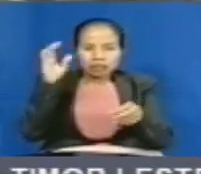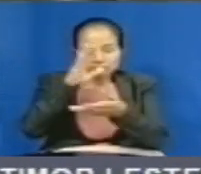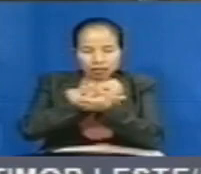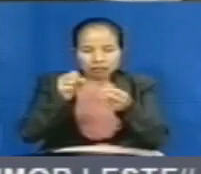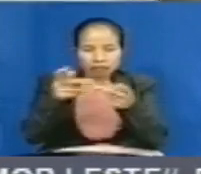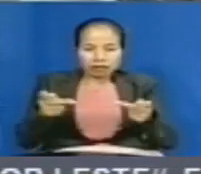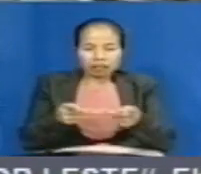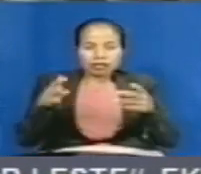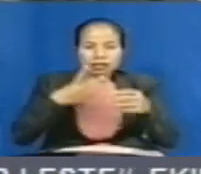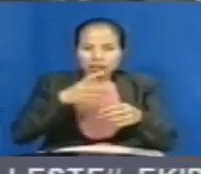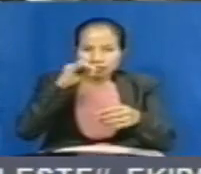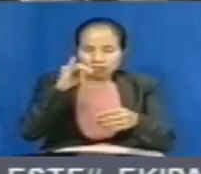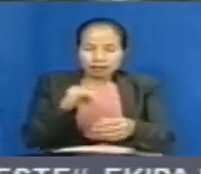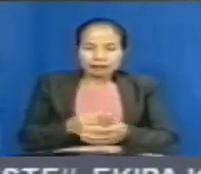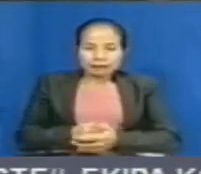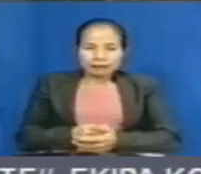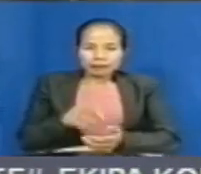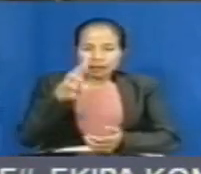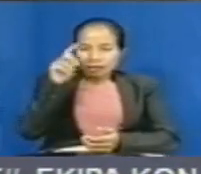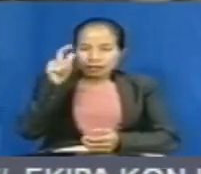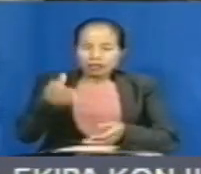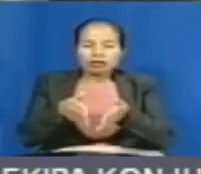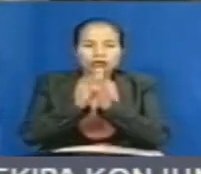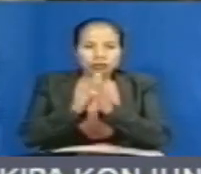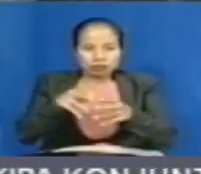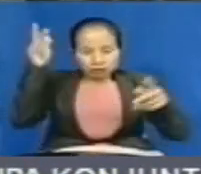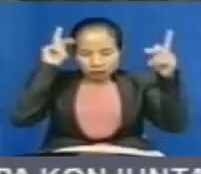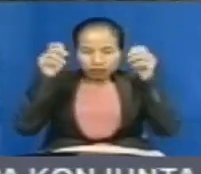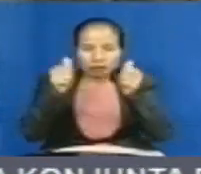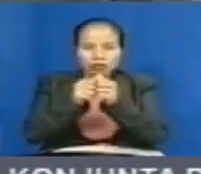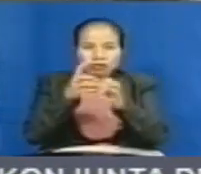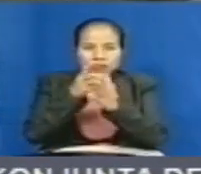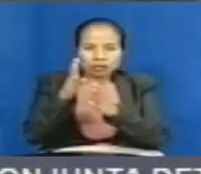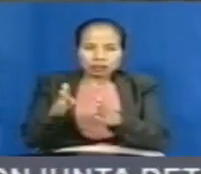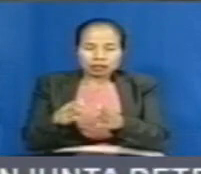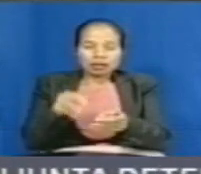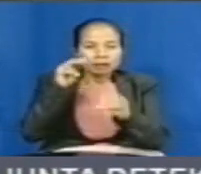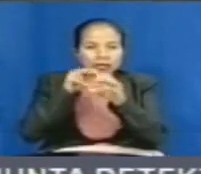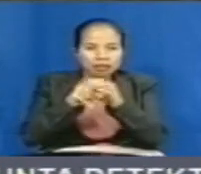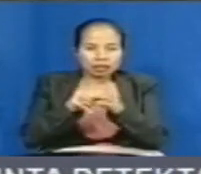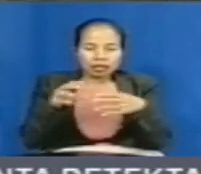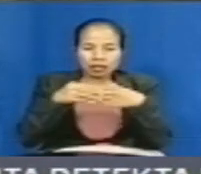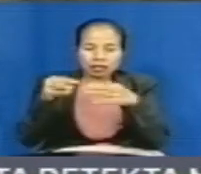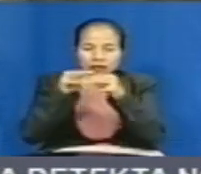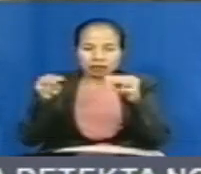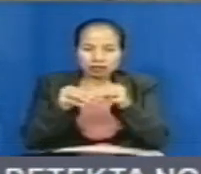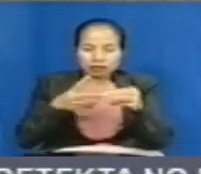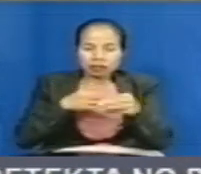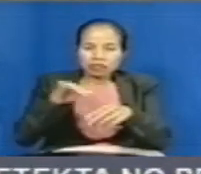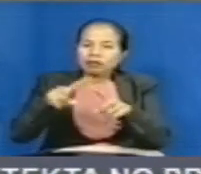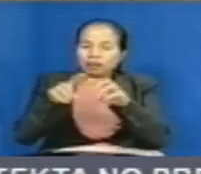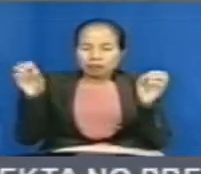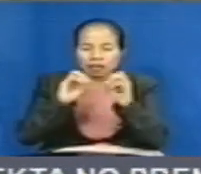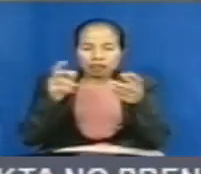ambiente capital dili. RTTL tenta confirma assunto ne ho diretor gestão mercado autoridade municipio dili. Mai bela